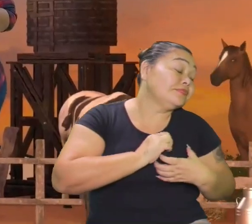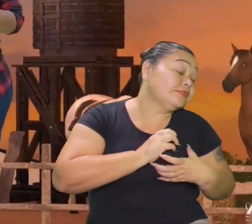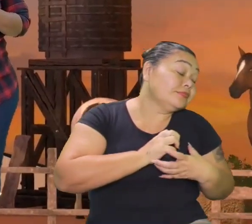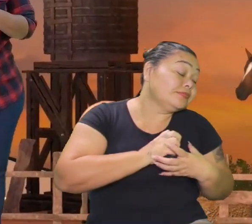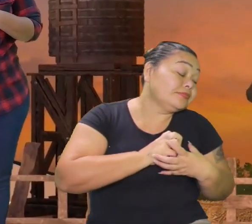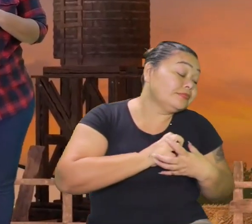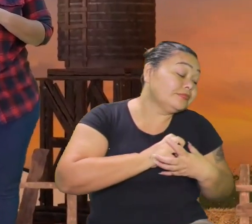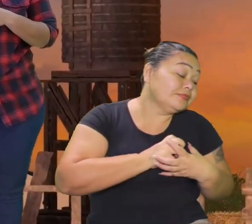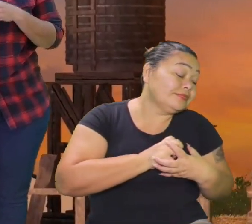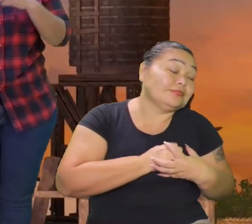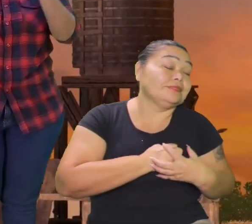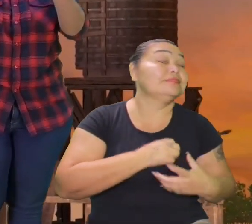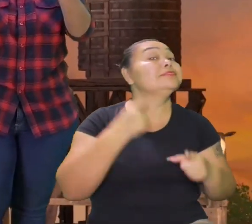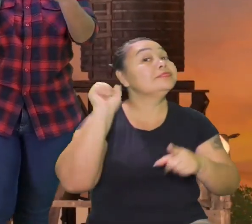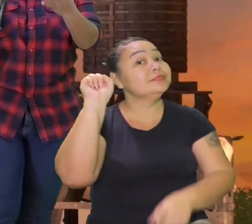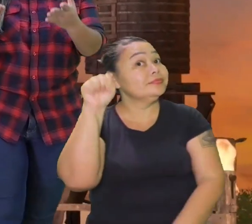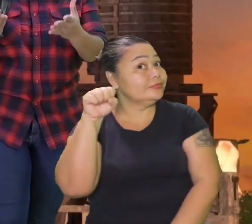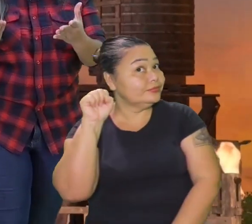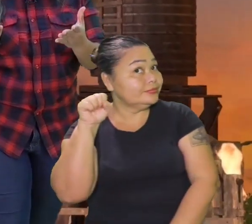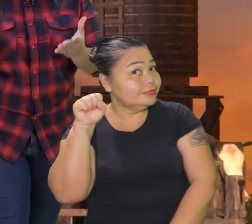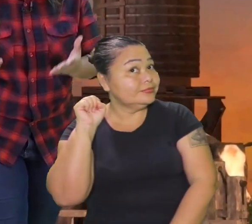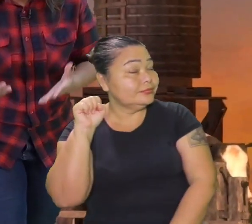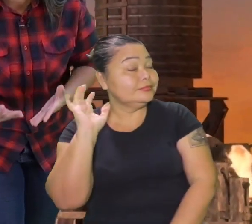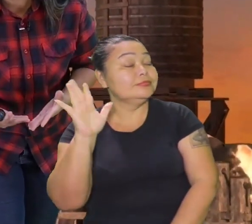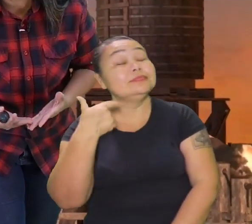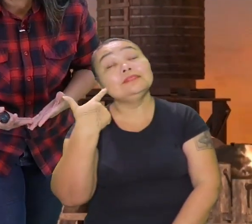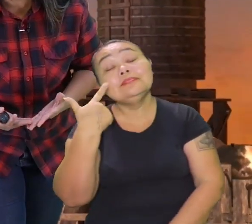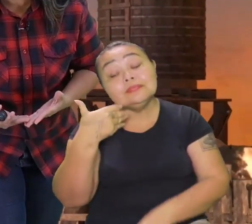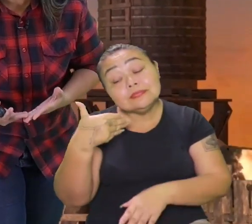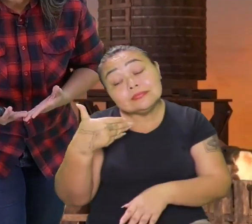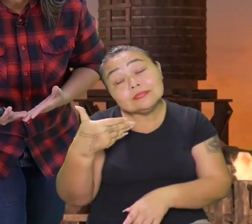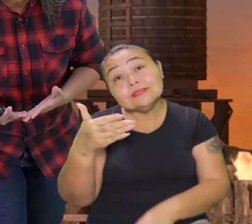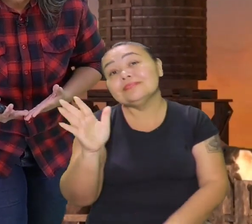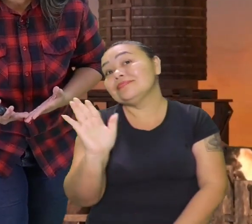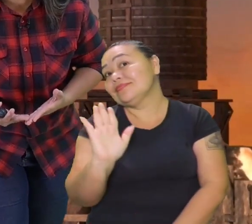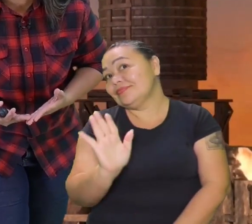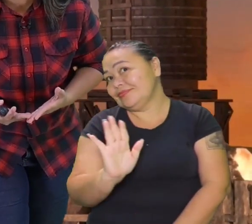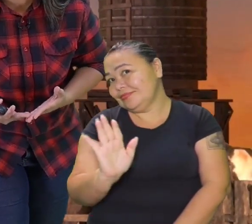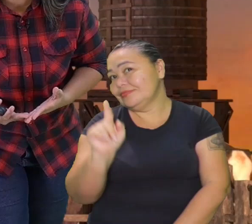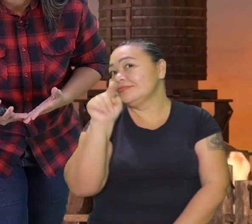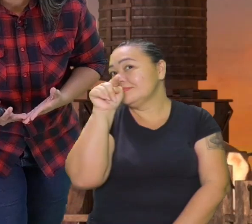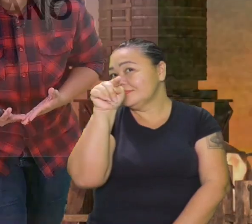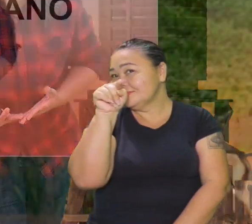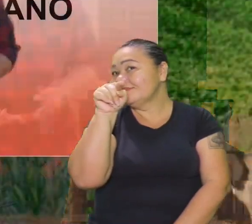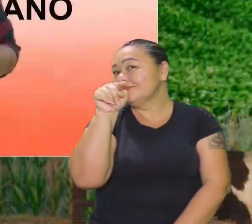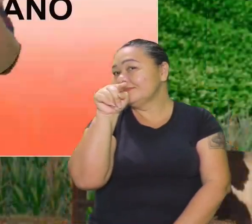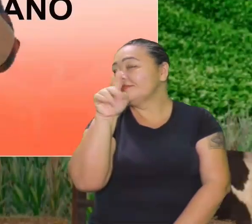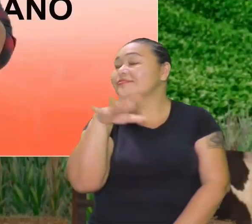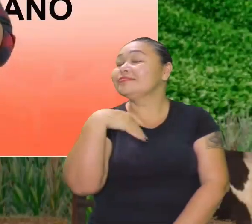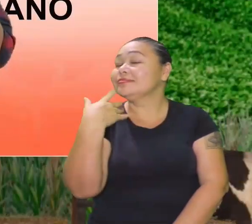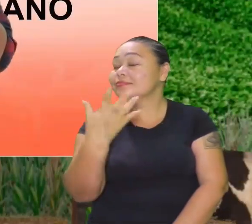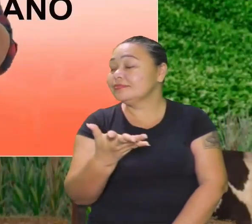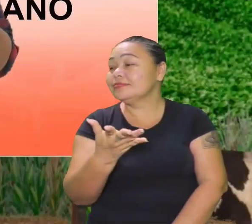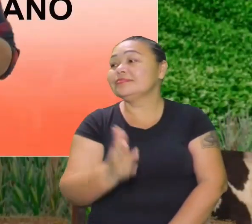apertadinho, sim, porque nós estamos se despedindo, né, de vocês, queridos.